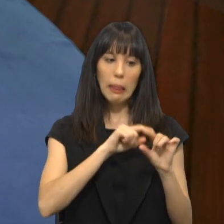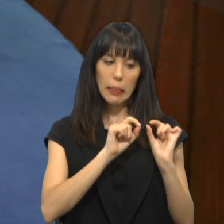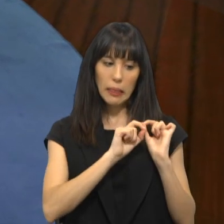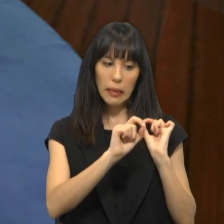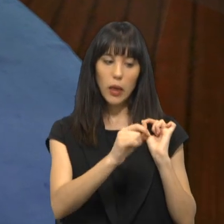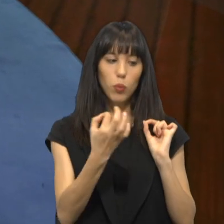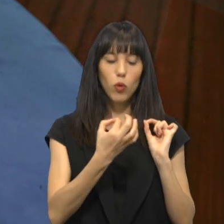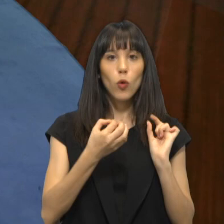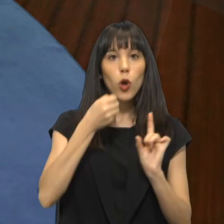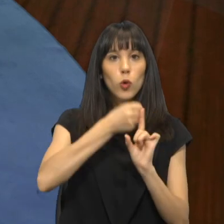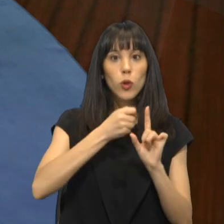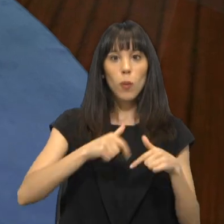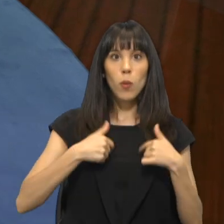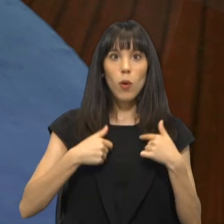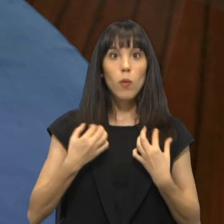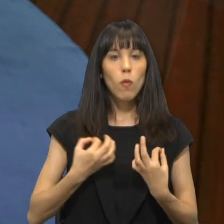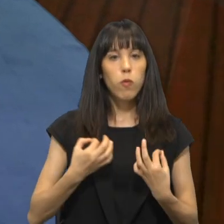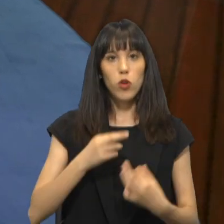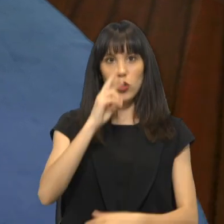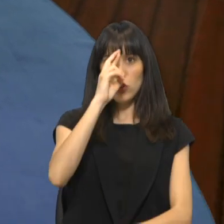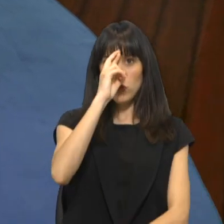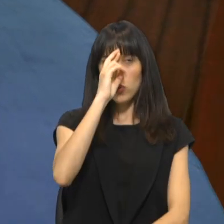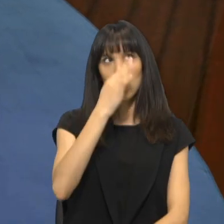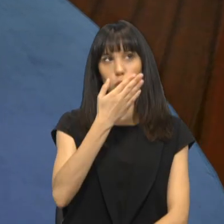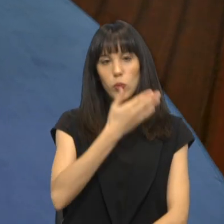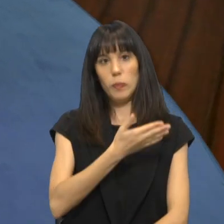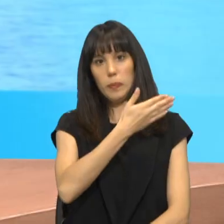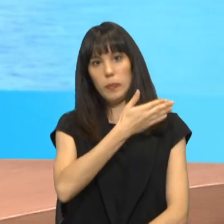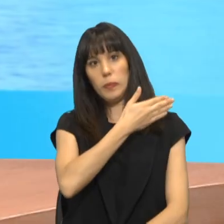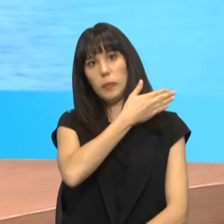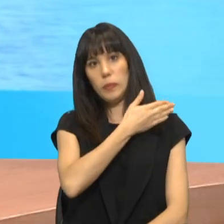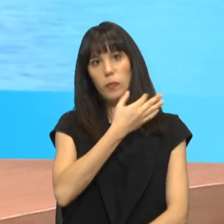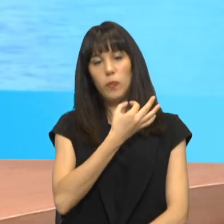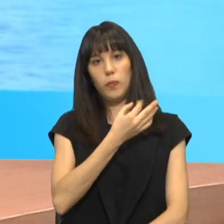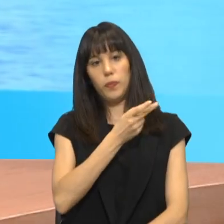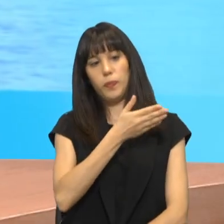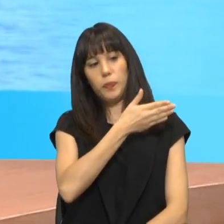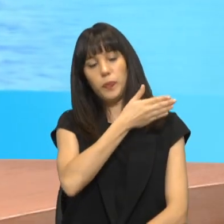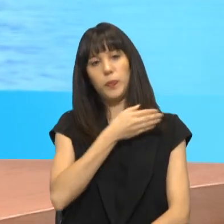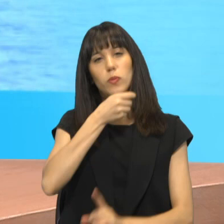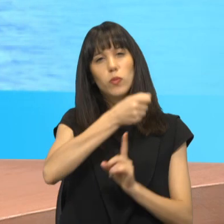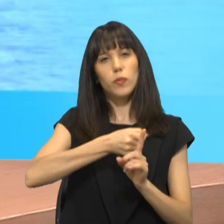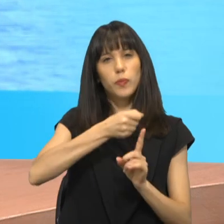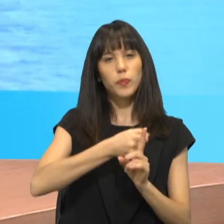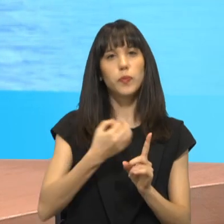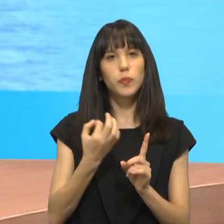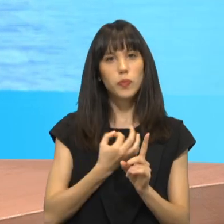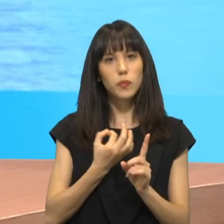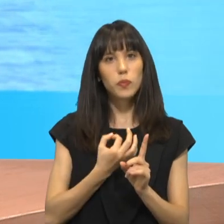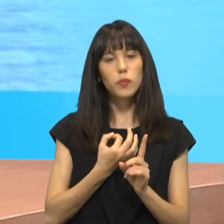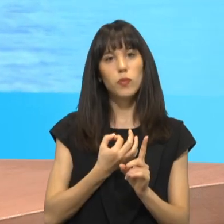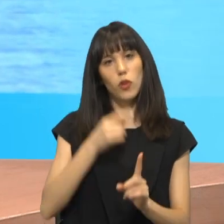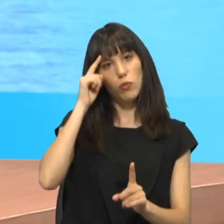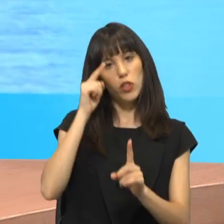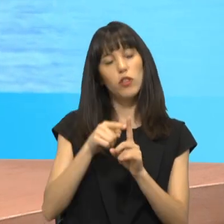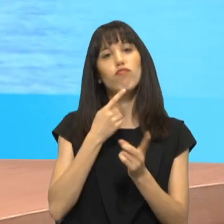e que se tinham empenhado na década anterior e nos últimos anos, sobretudo, na implantação de um